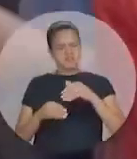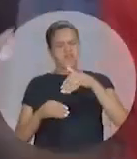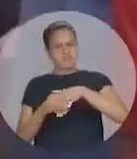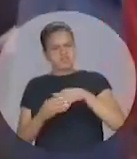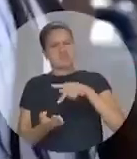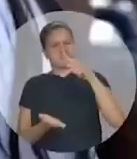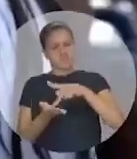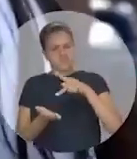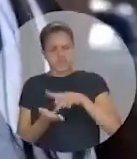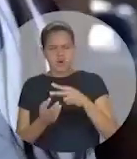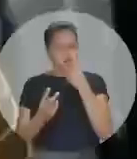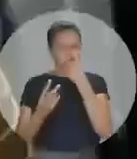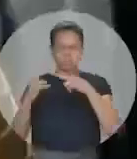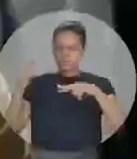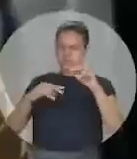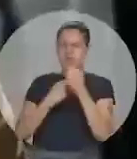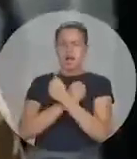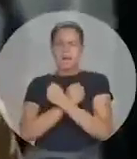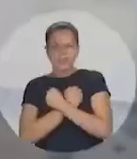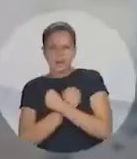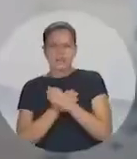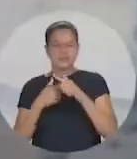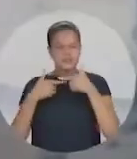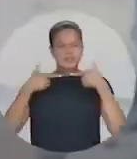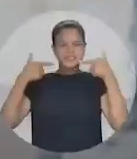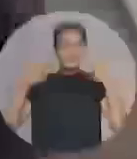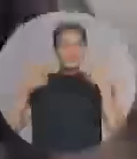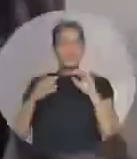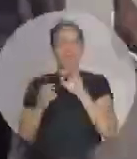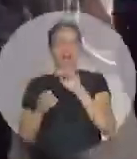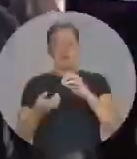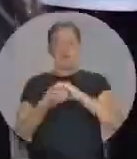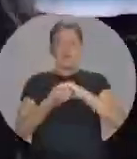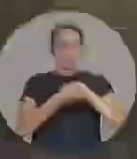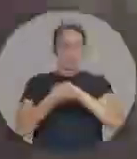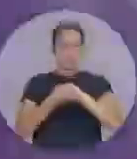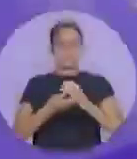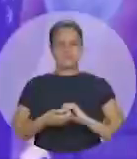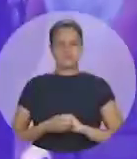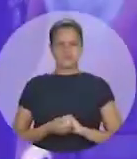com verdade, olho no olho. Em cada abraço, nos sorrisos, em cada aperto de mão.